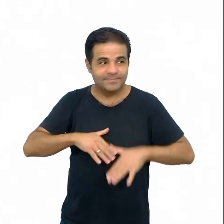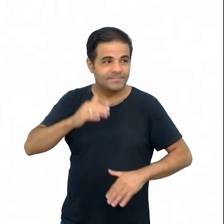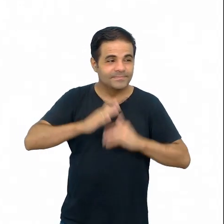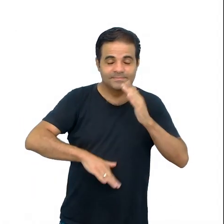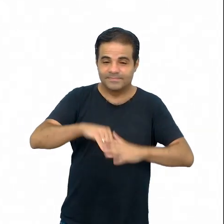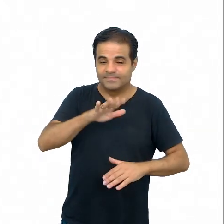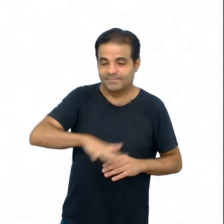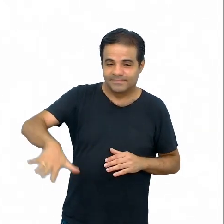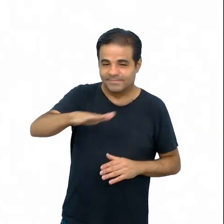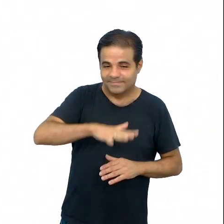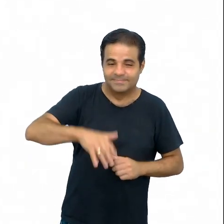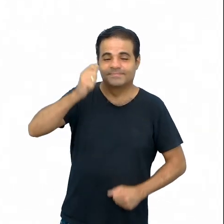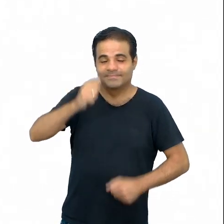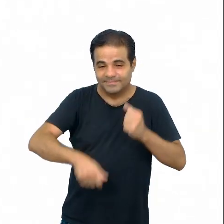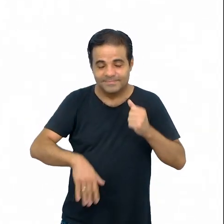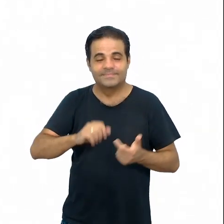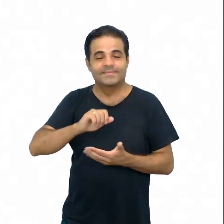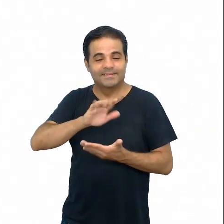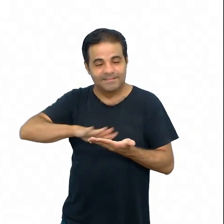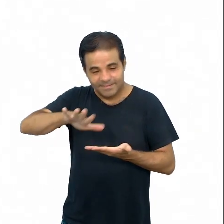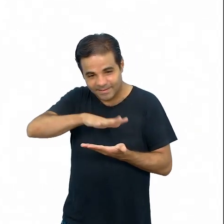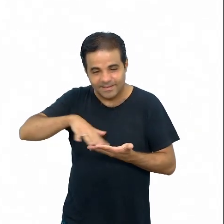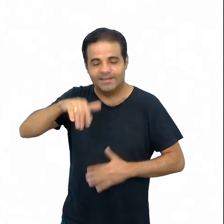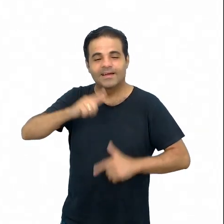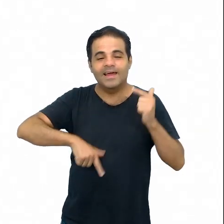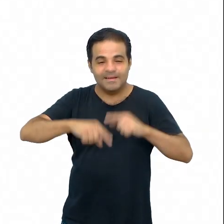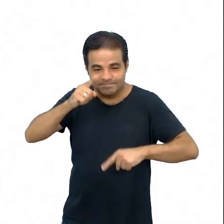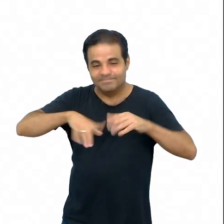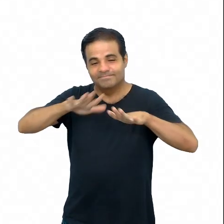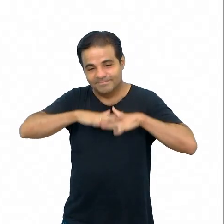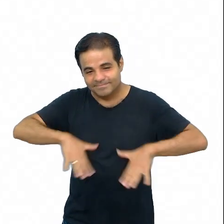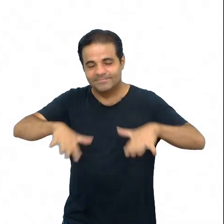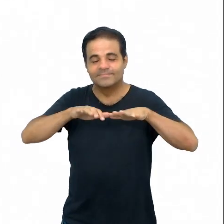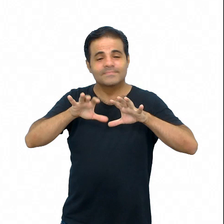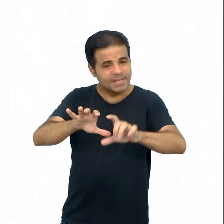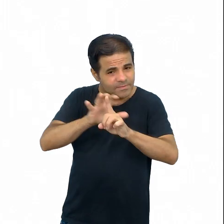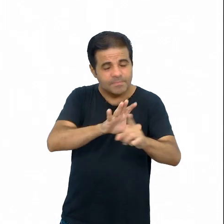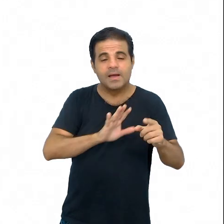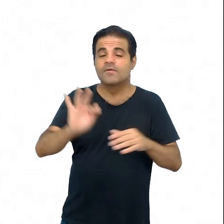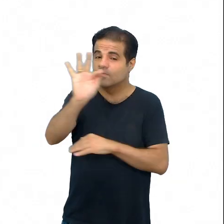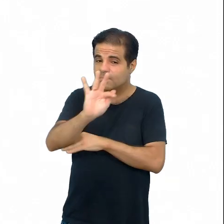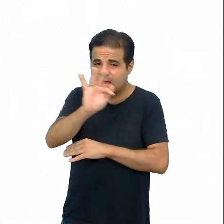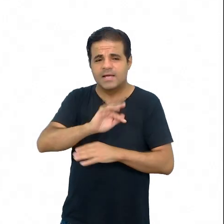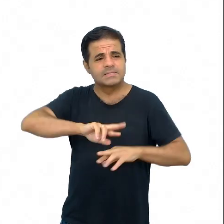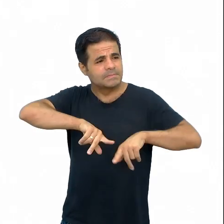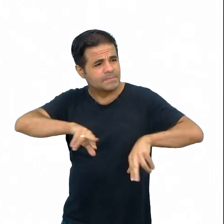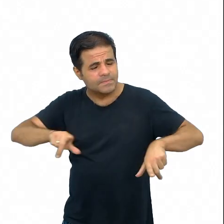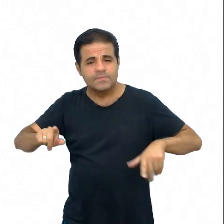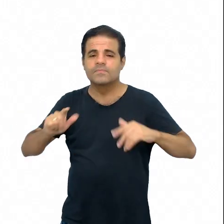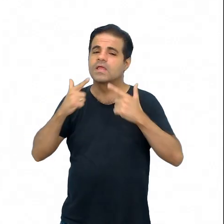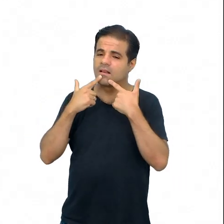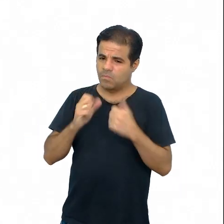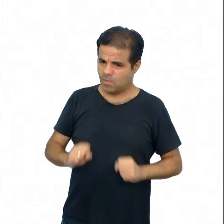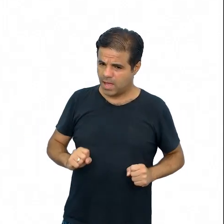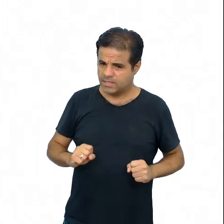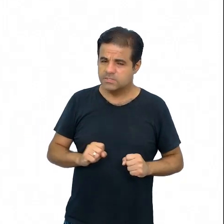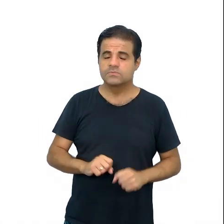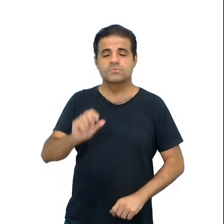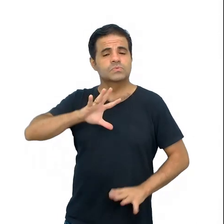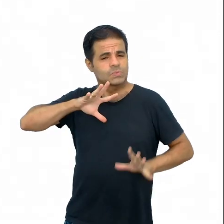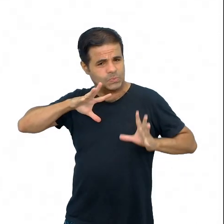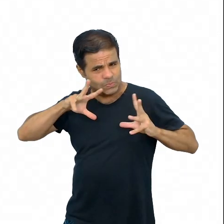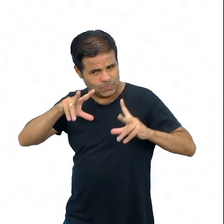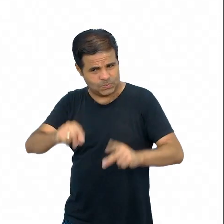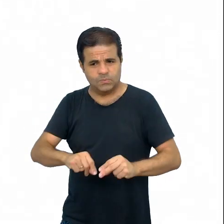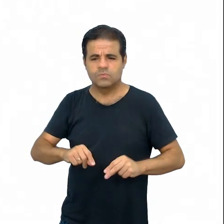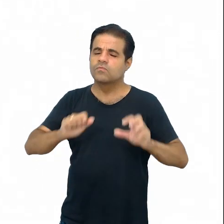coesas e coerentes, abstrações com o uso de linguagens formais e informais e suas variedades linguísticas. Então, isso acho que ficou